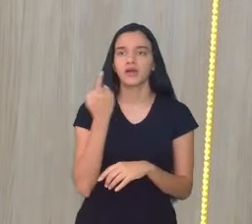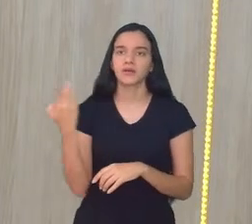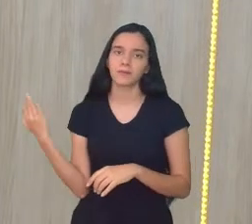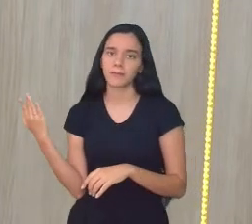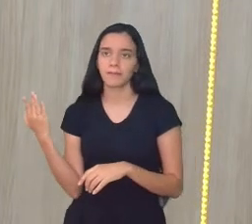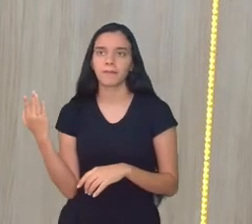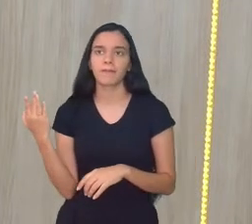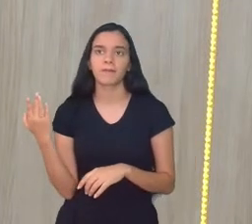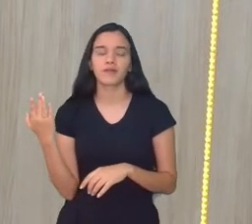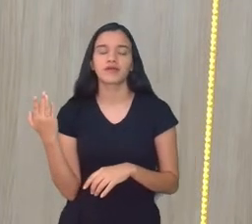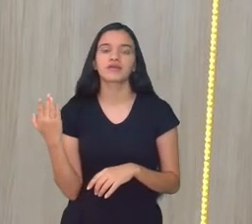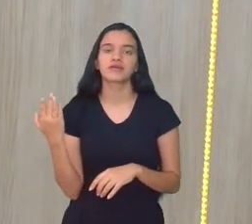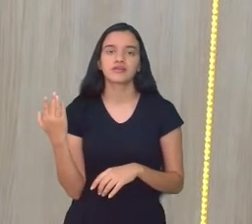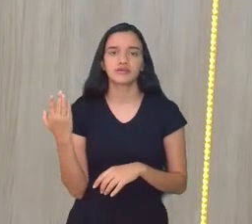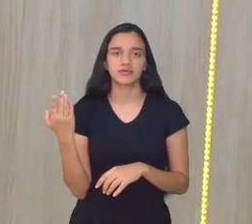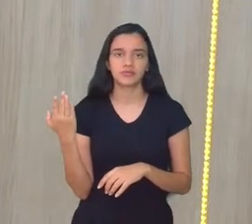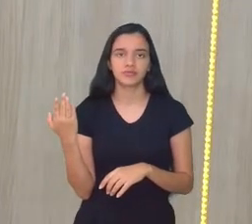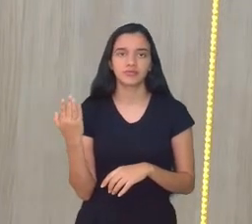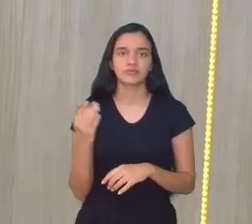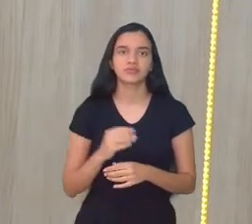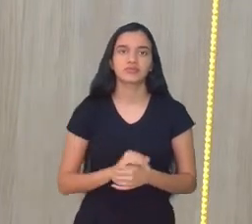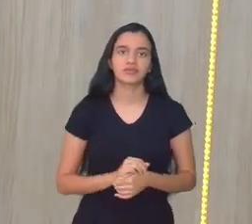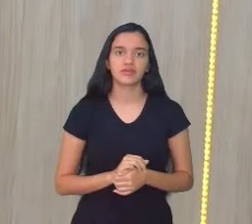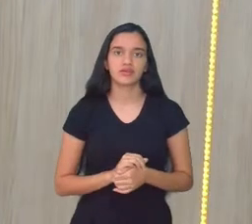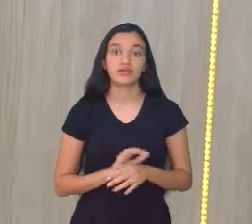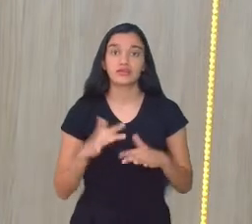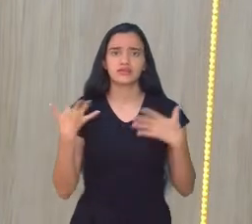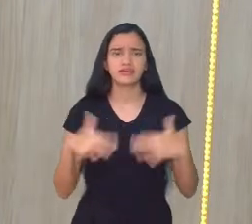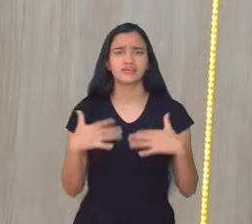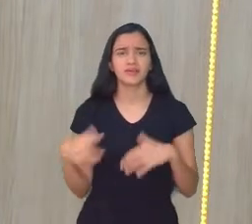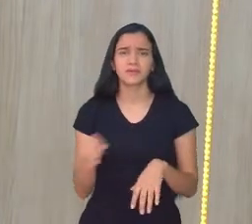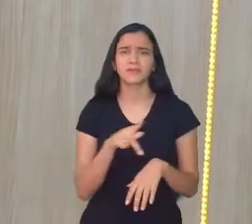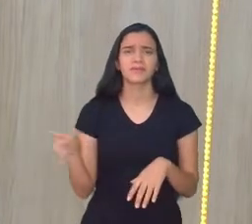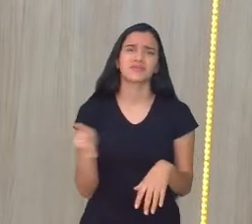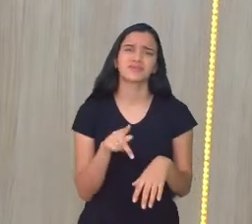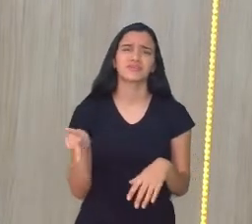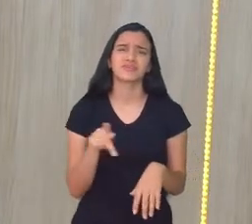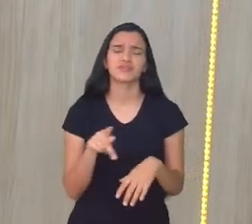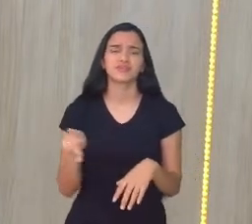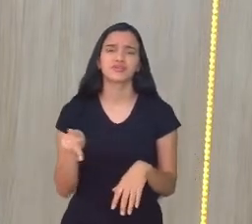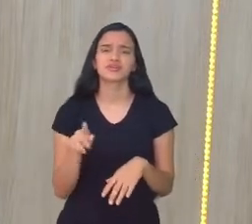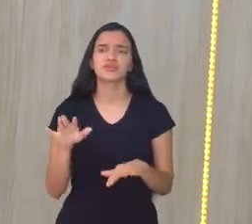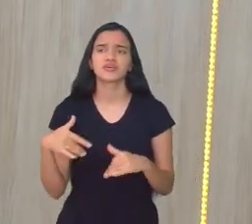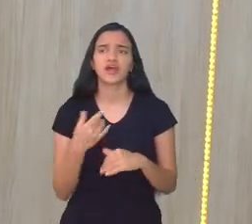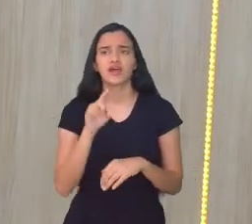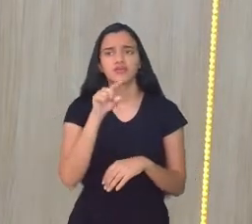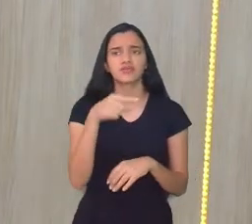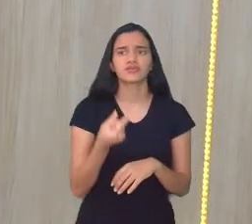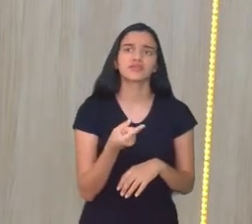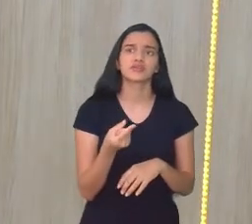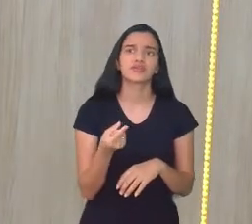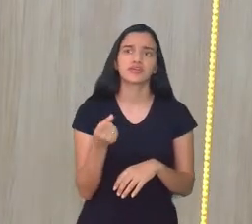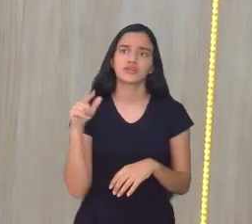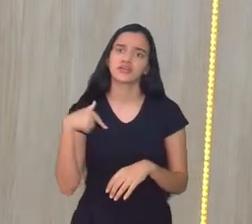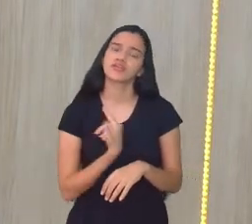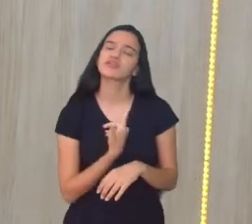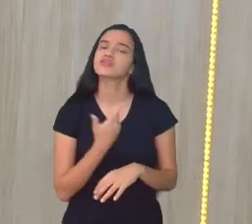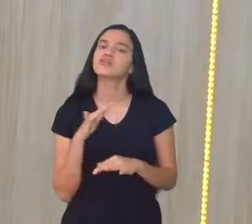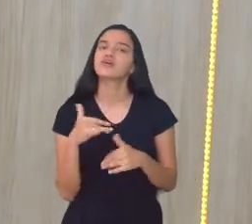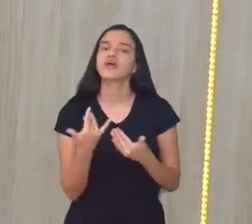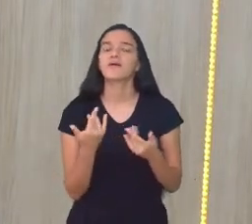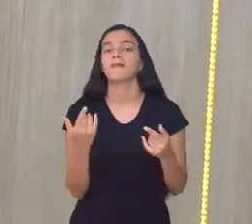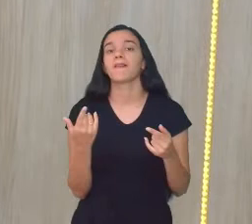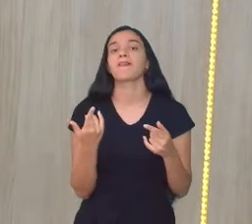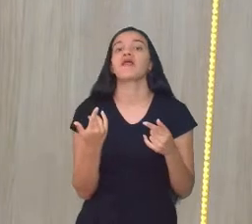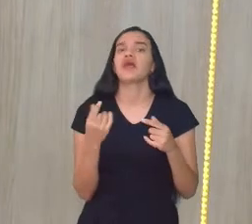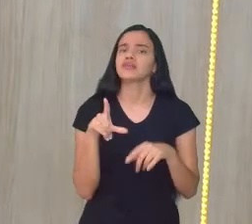que é o 4, e subo o 2. Eita, professora, quando não estava trabalhando com a vírgula, a gente trabalhava a